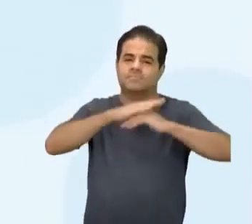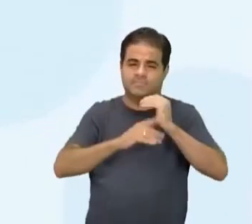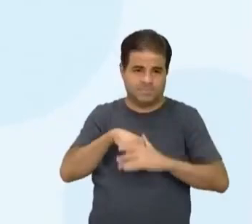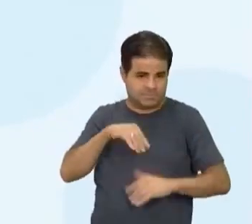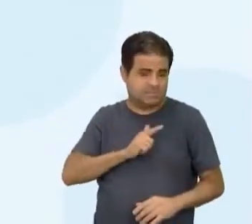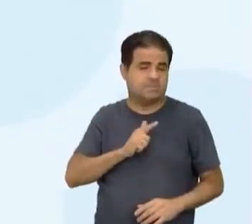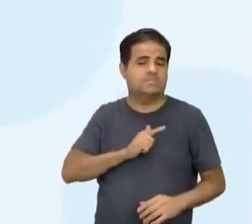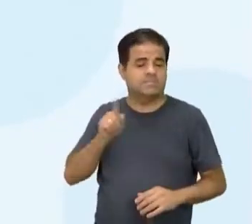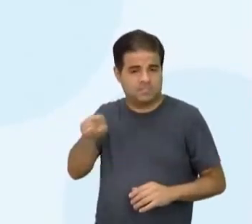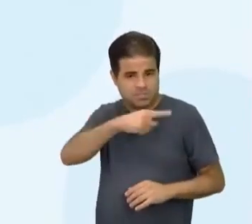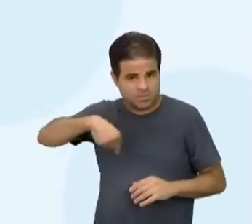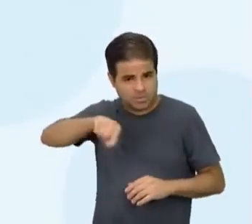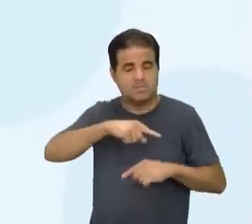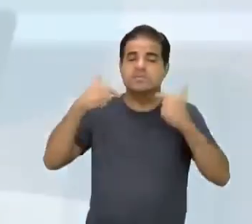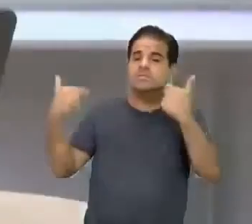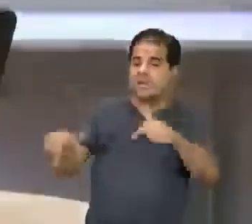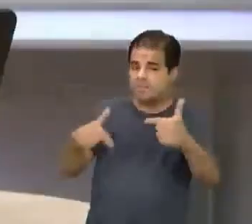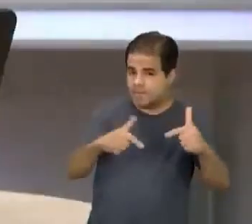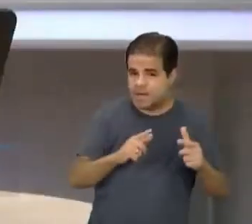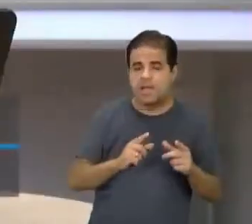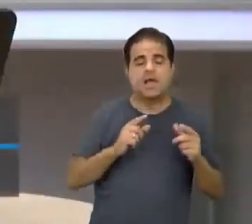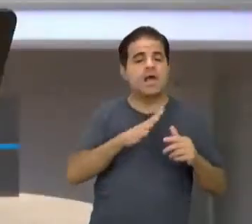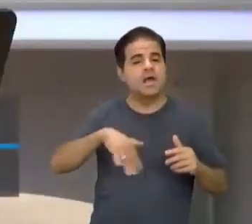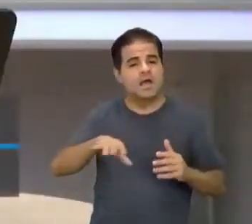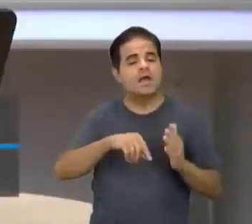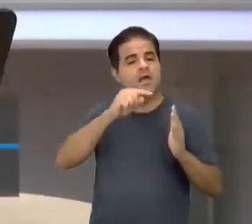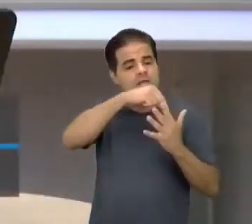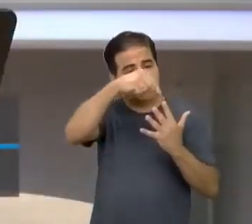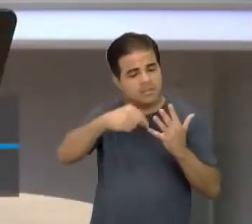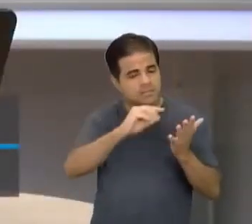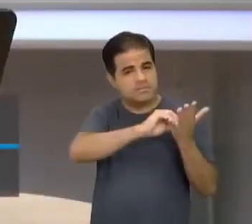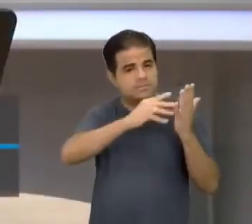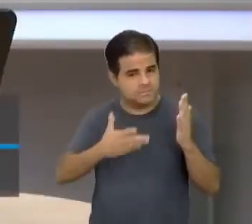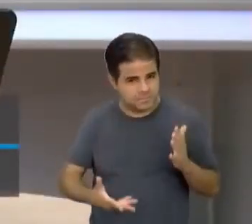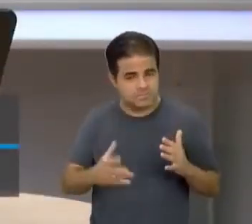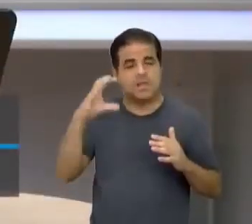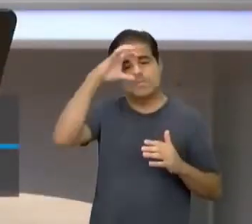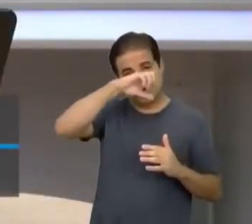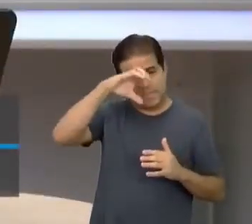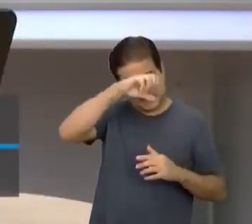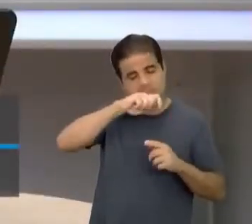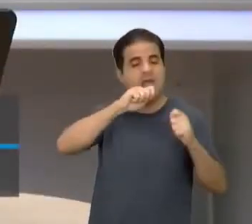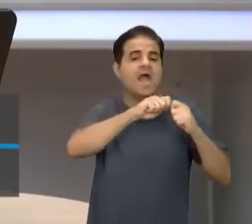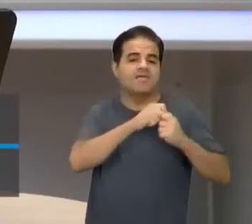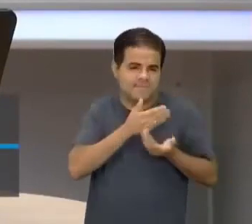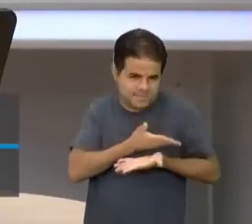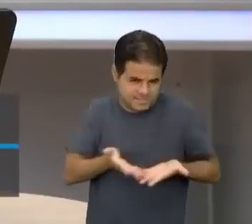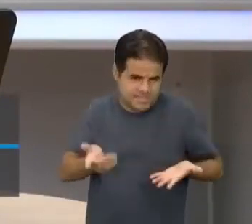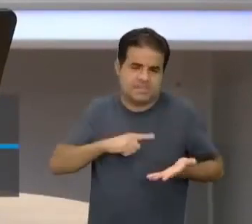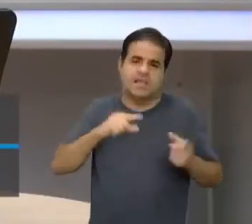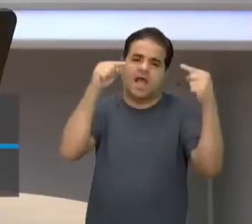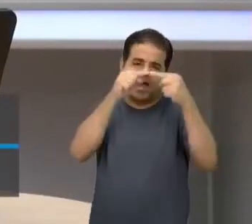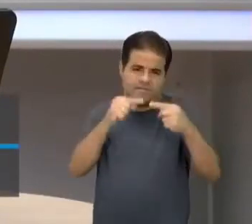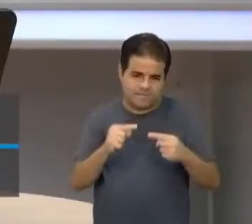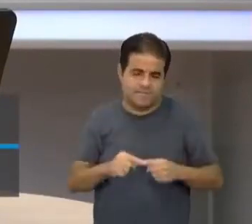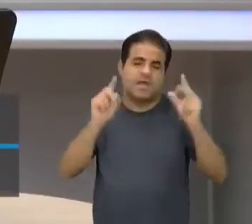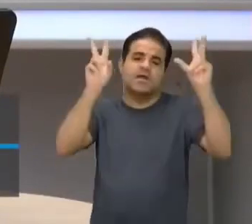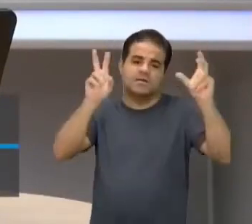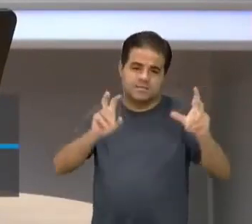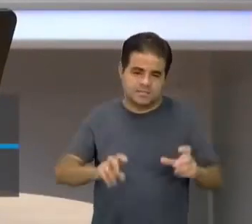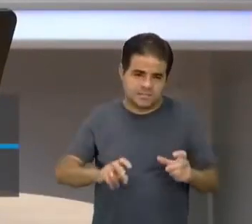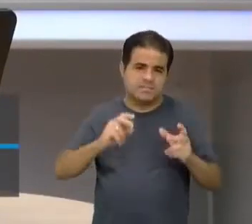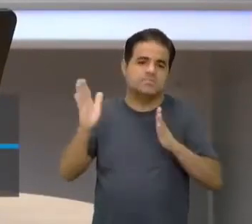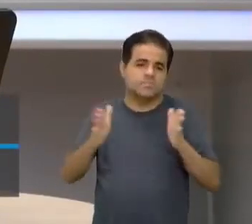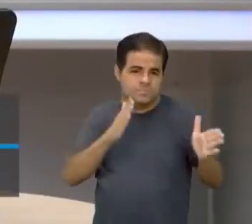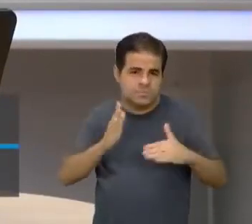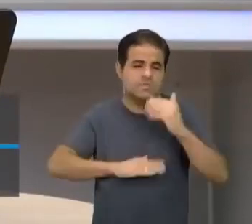habilidades e tal, que a gente trabalha aí com os nossos componentes curriculares. O aprender a fazer, que tem mais a ver aí com as questões